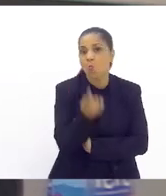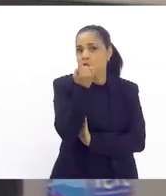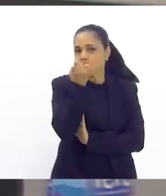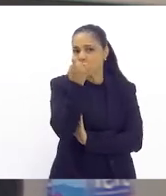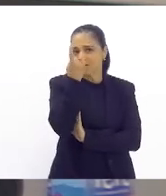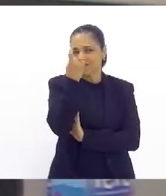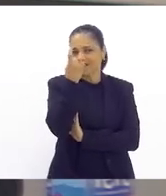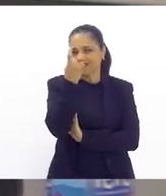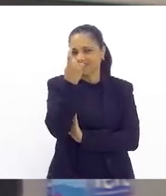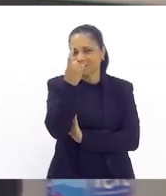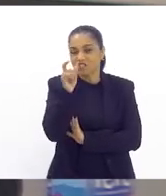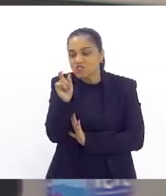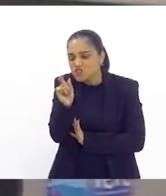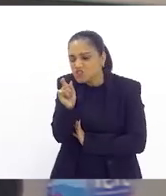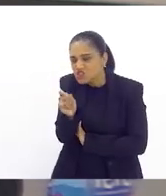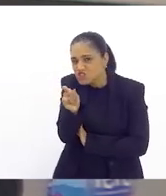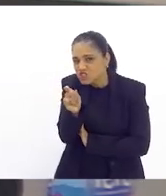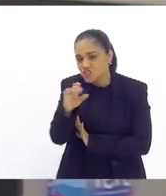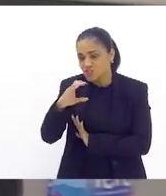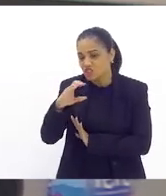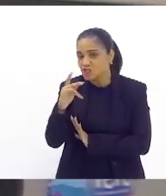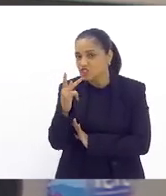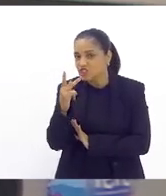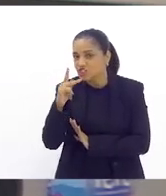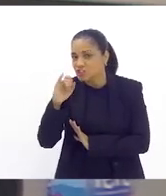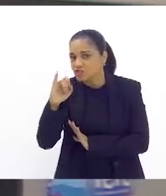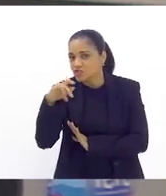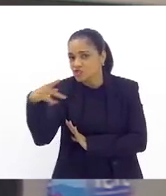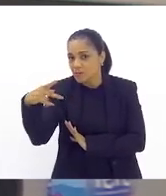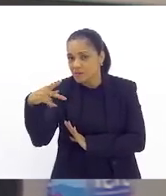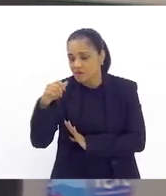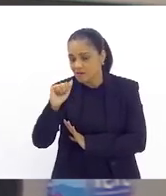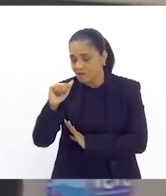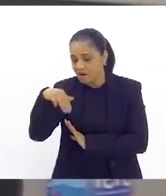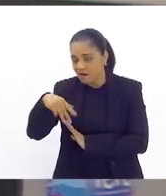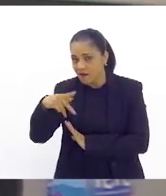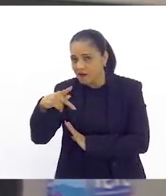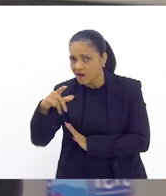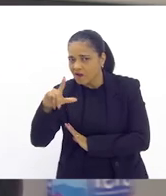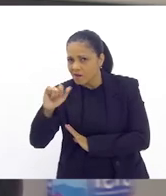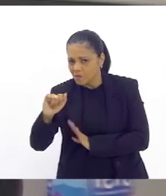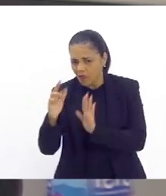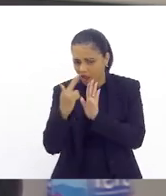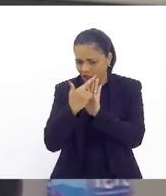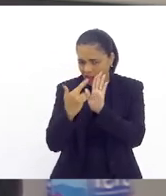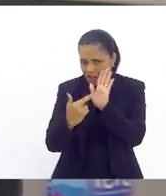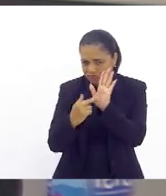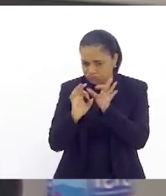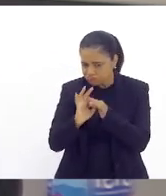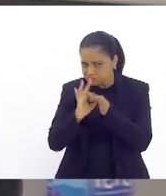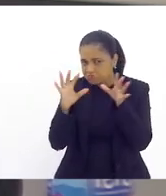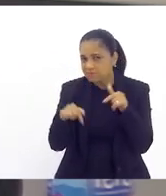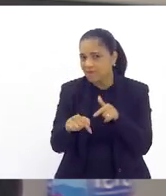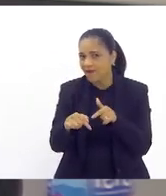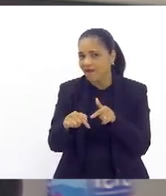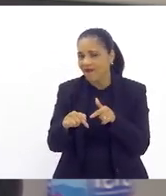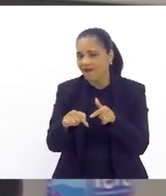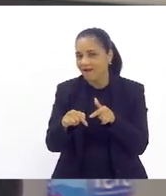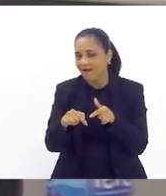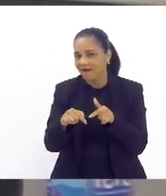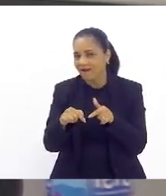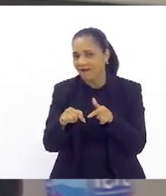a respeito do chip da Ampla na época esse chip tá regulamentado tá autorizado pela